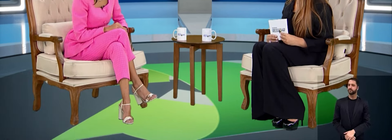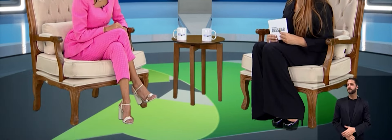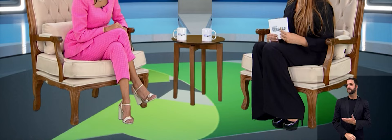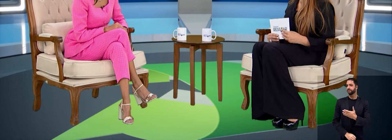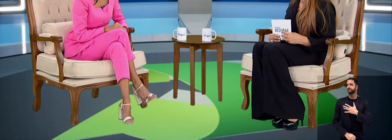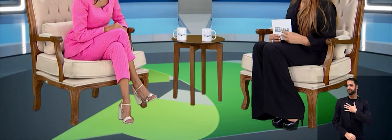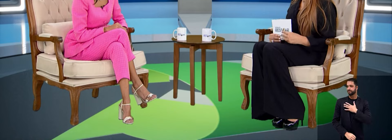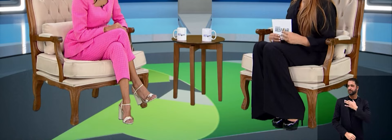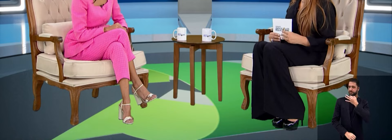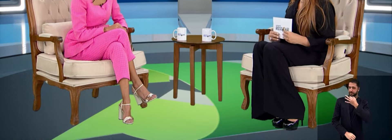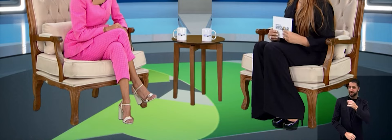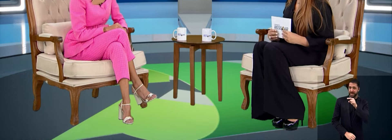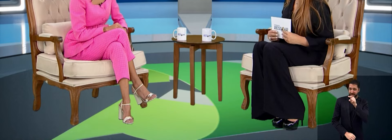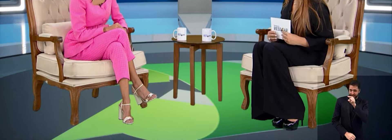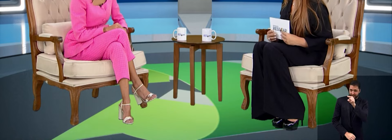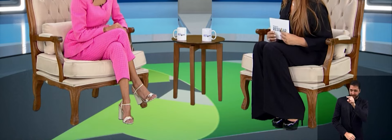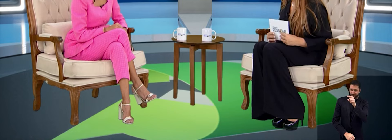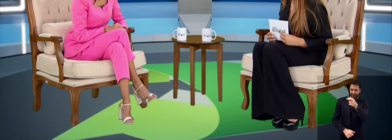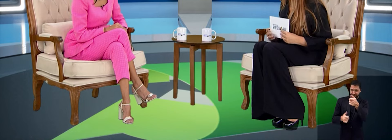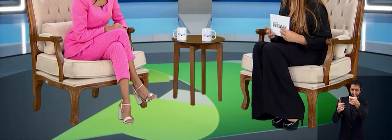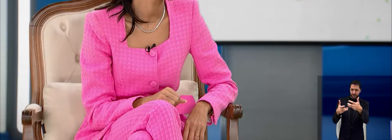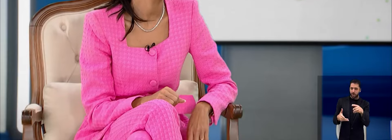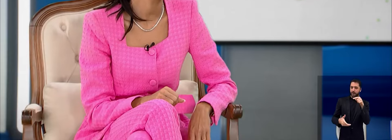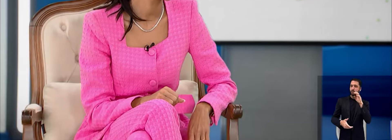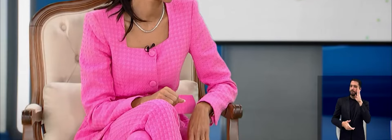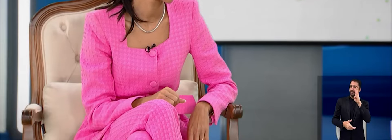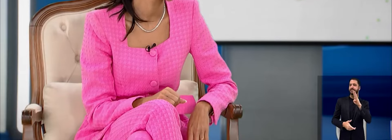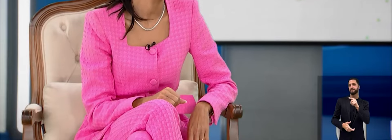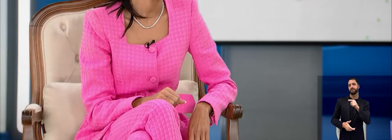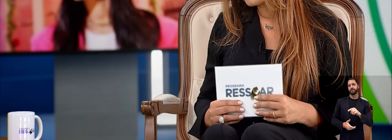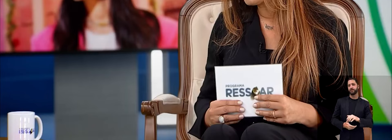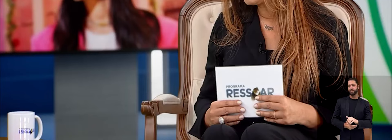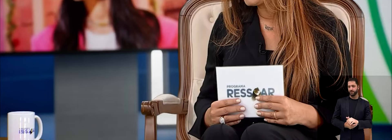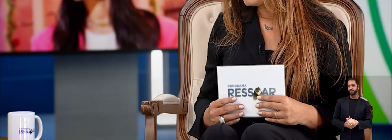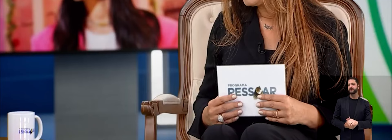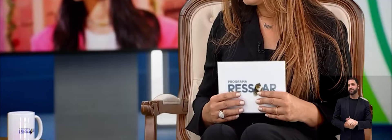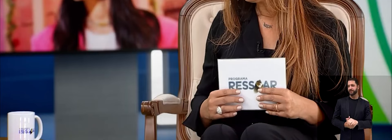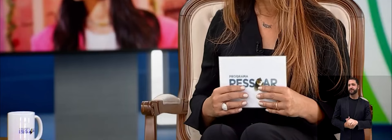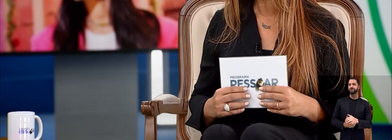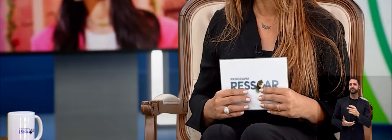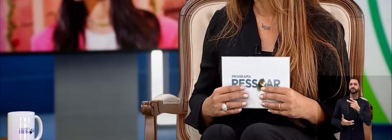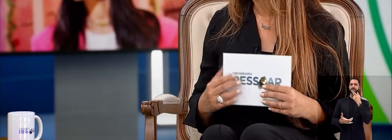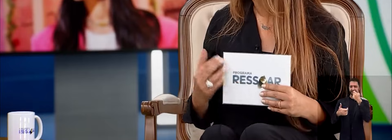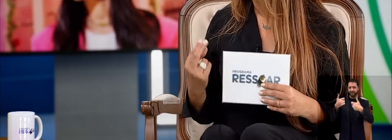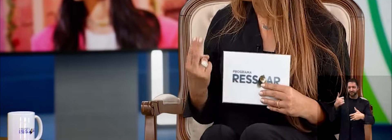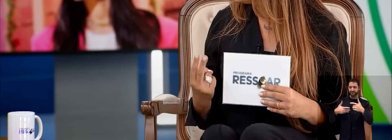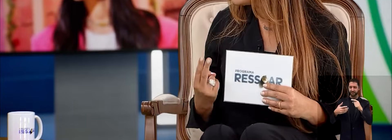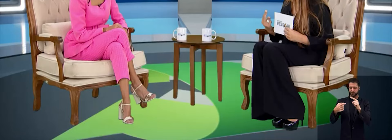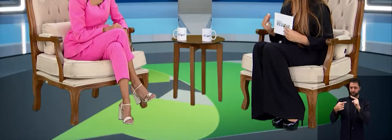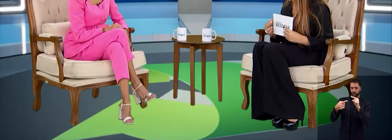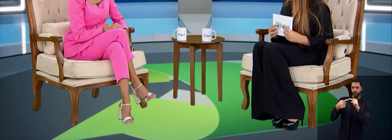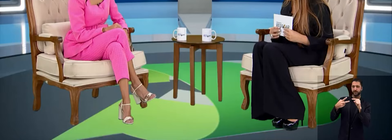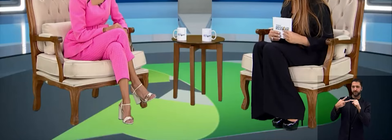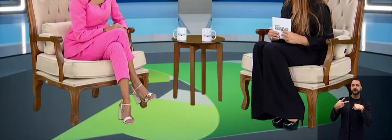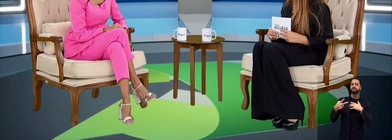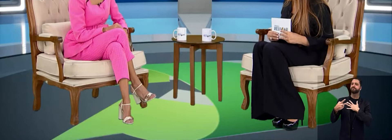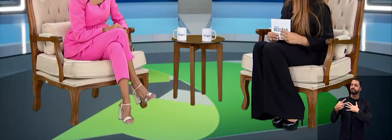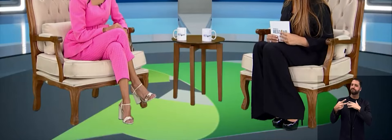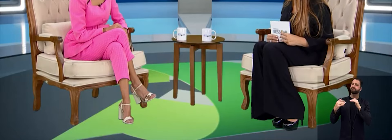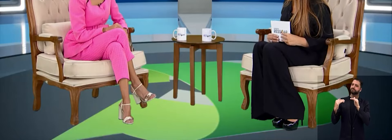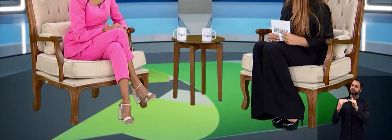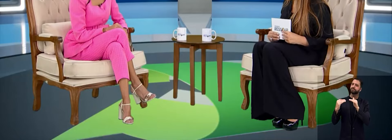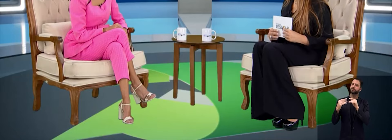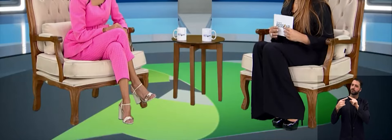dele. Que eu acho um diferencial, na minha opinião, é o principal, né? Principal. Você falou de dois aí que me